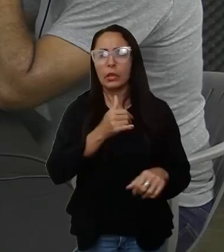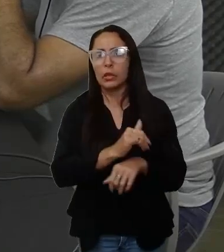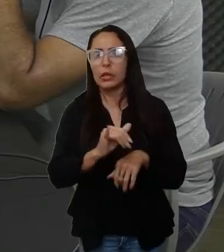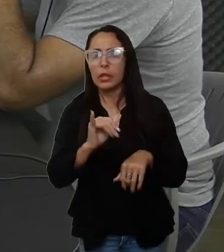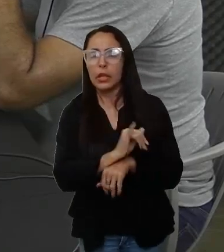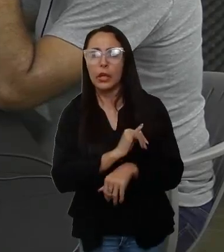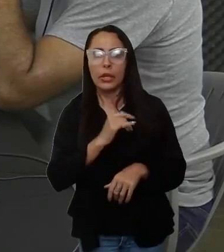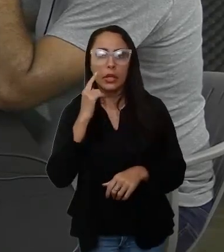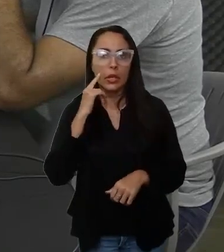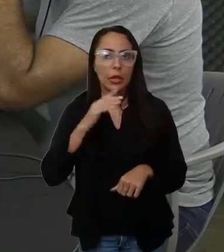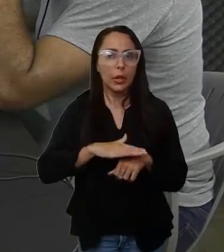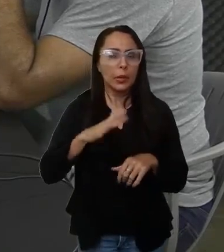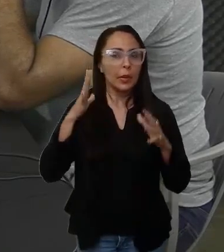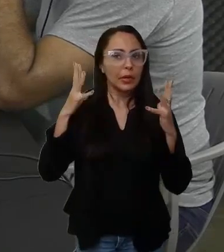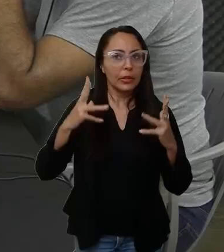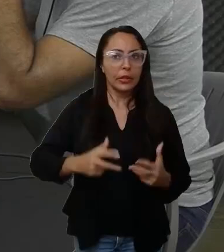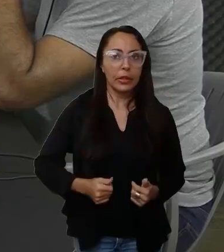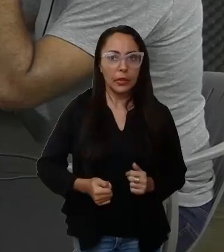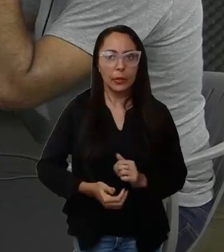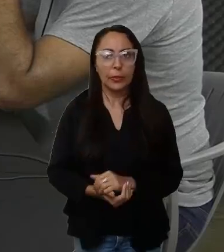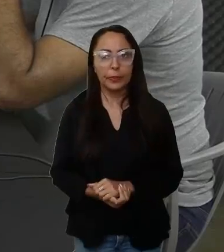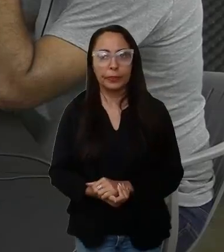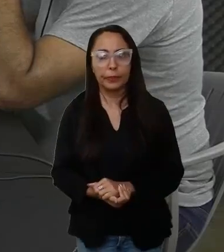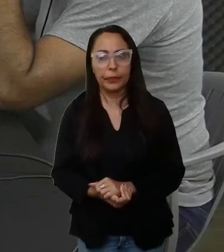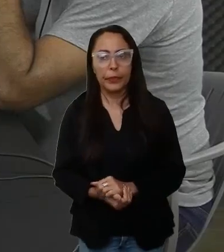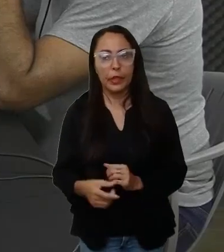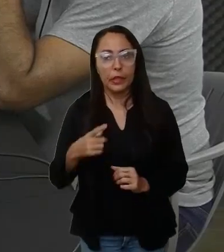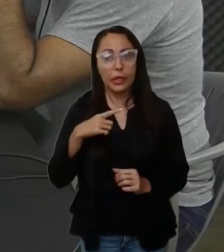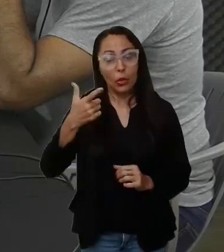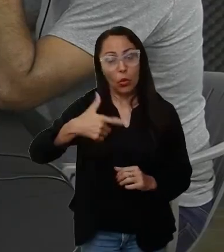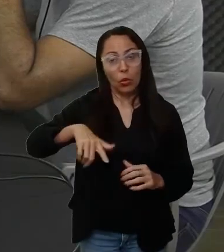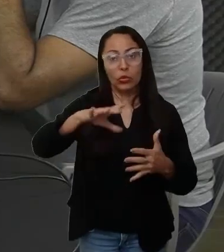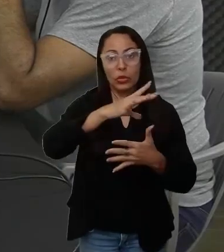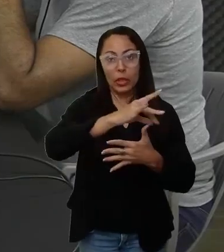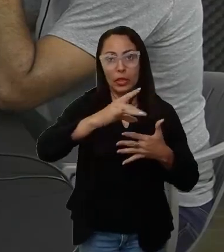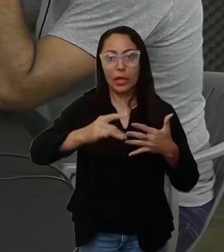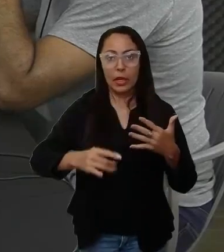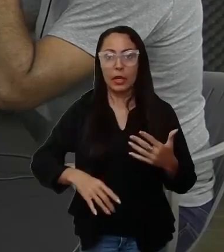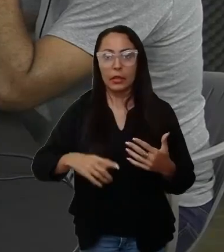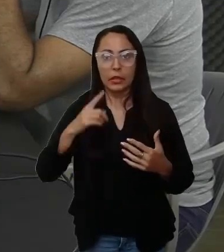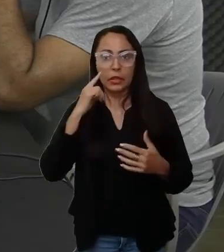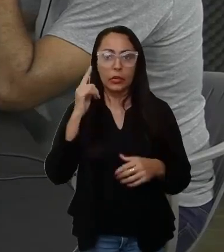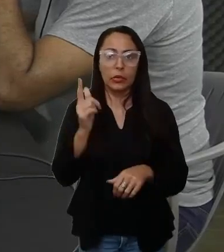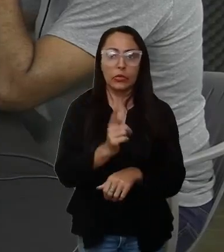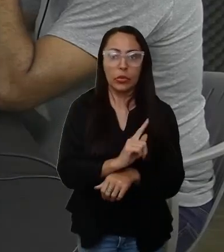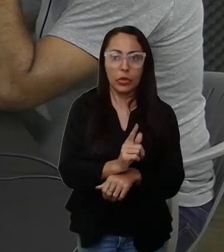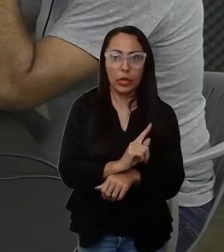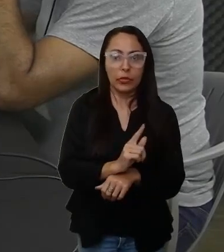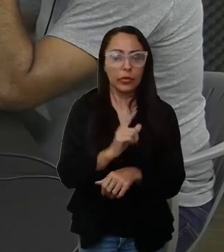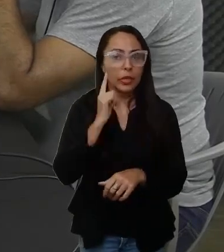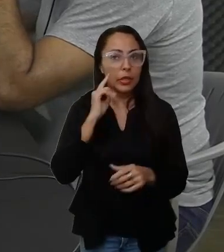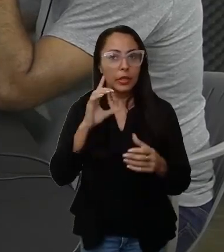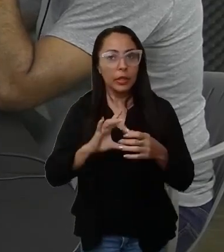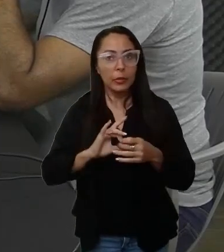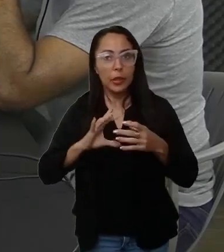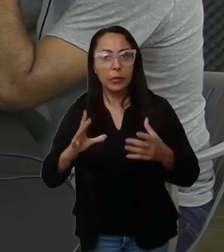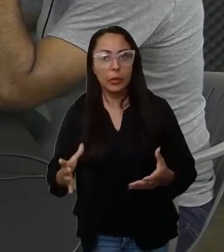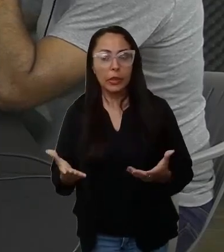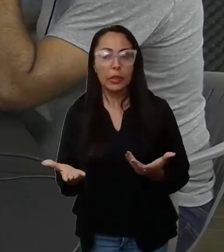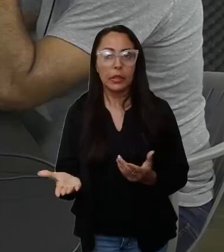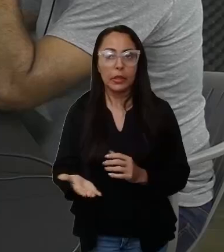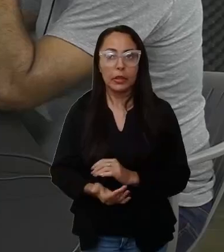mais limpos. Só que tem os outros detalhes. A gente tem uma geografia que permite que seja mais limpo, aí